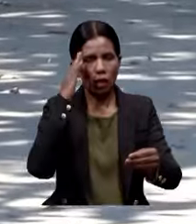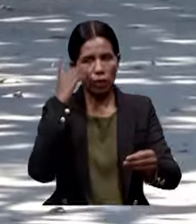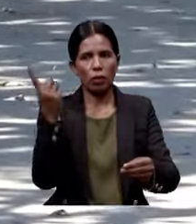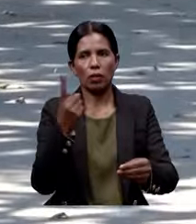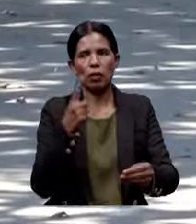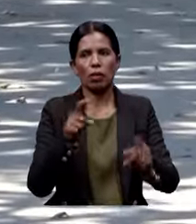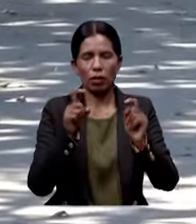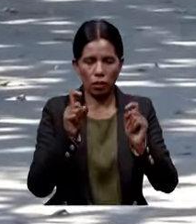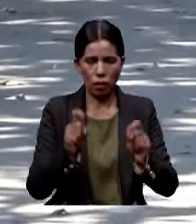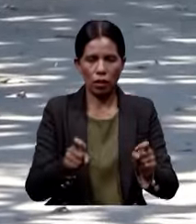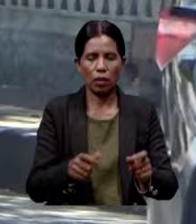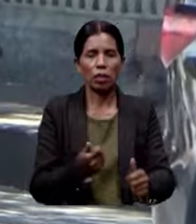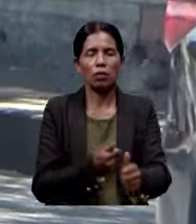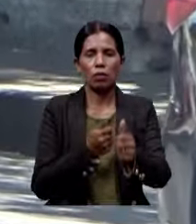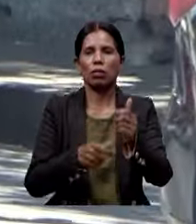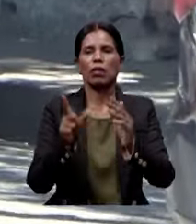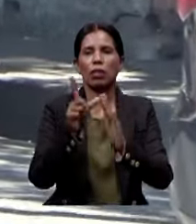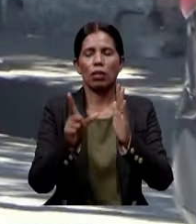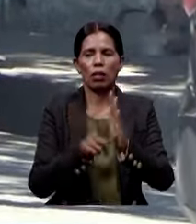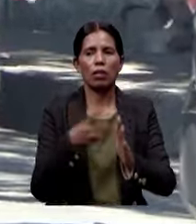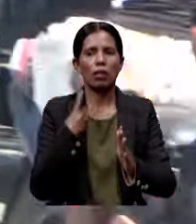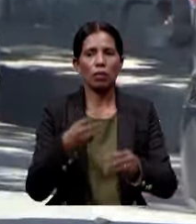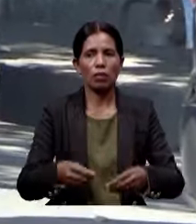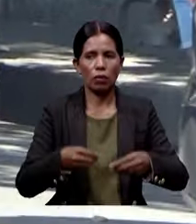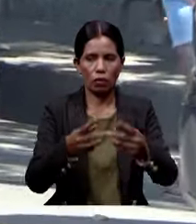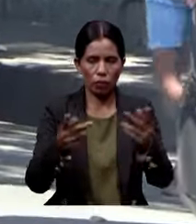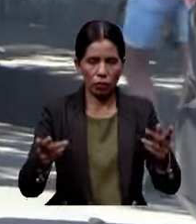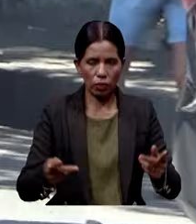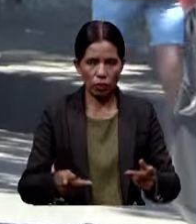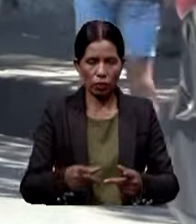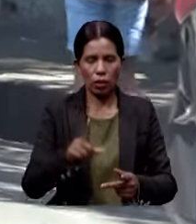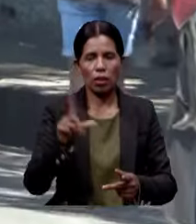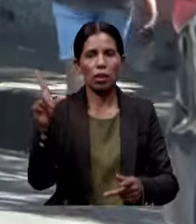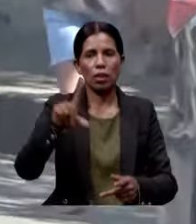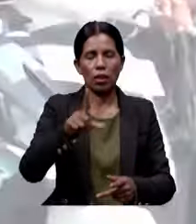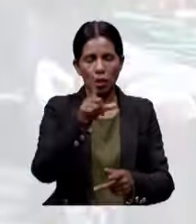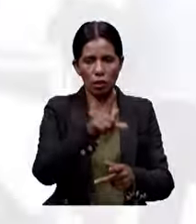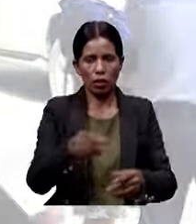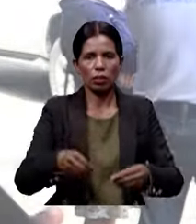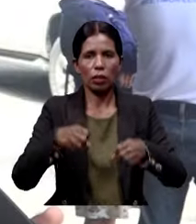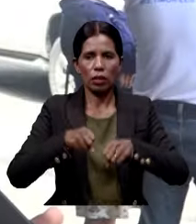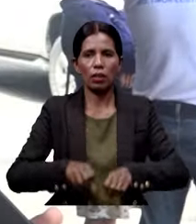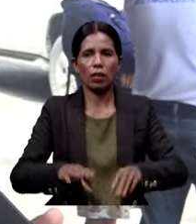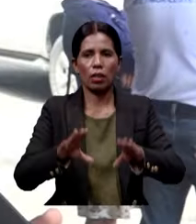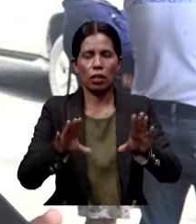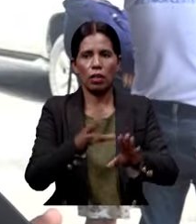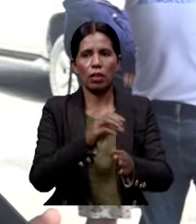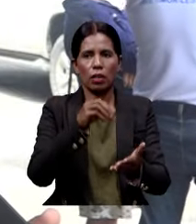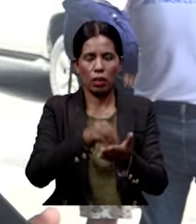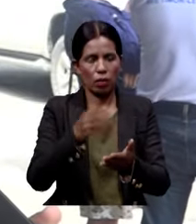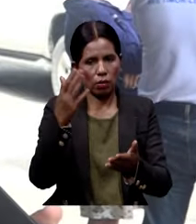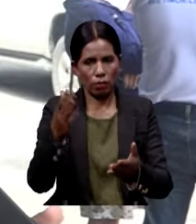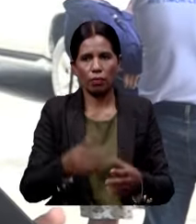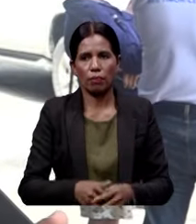Sira tem que cumprir. Ita quando for no espaço de largo, nia laramba, tassibu, né? Hada henaba, tem que hada